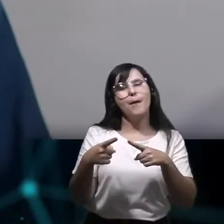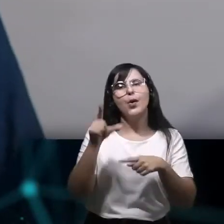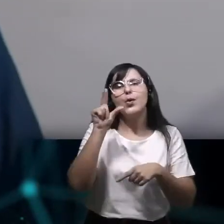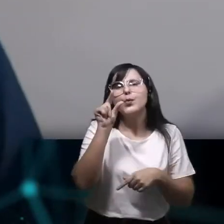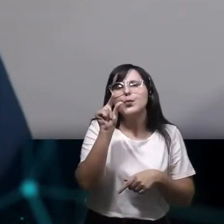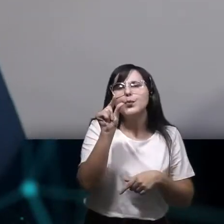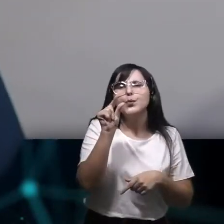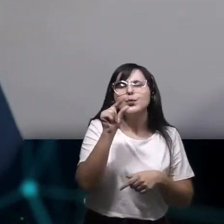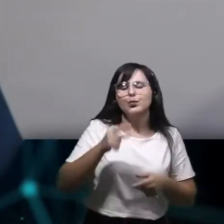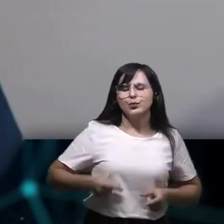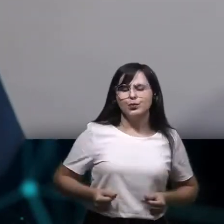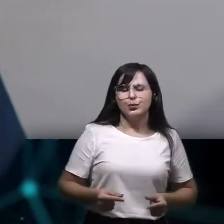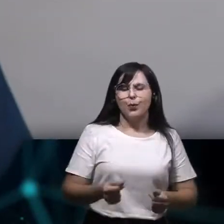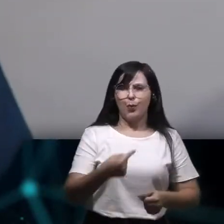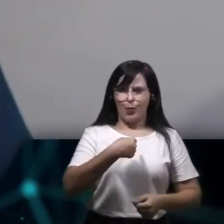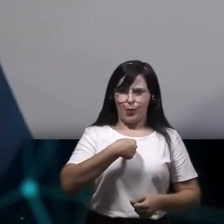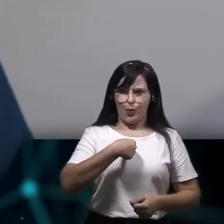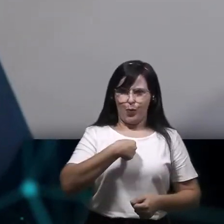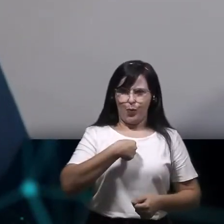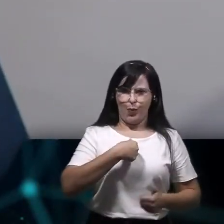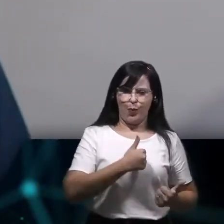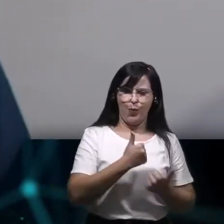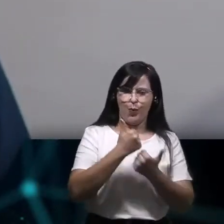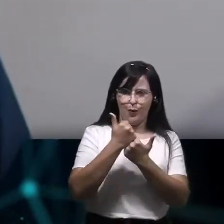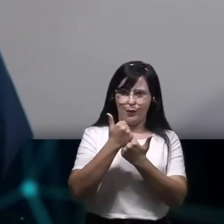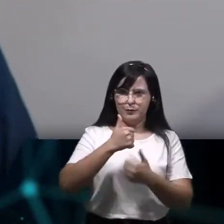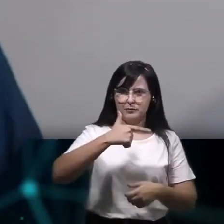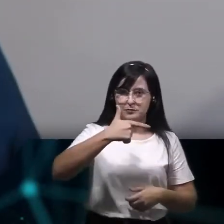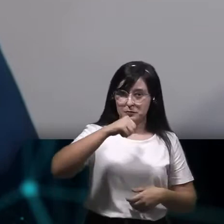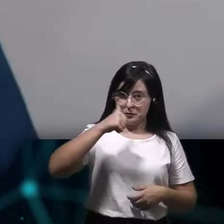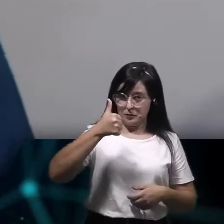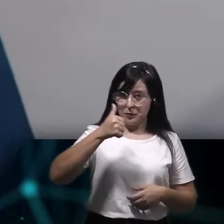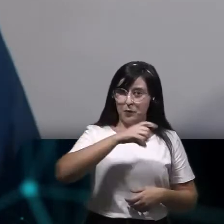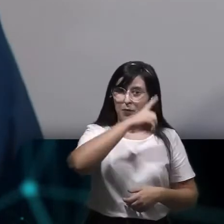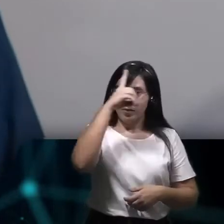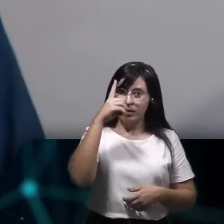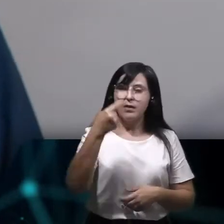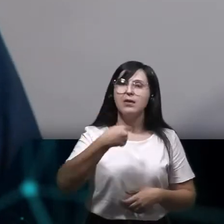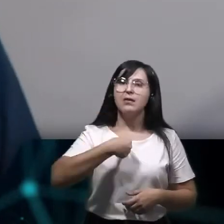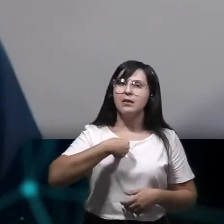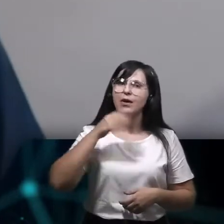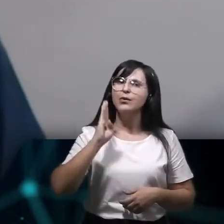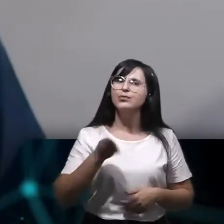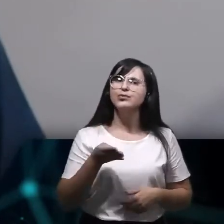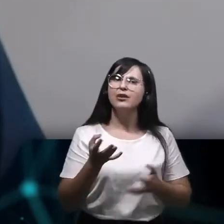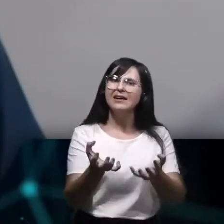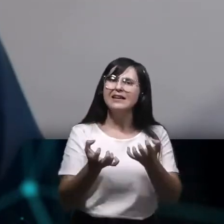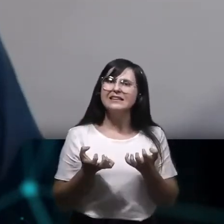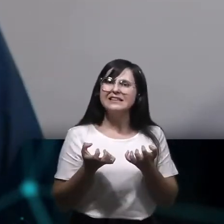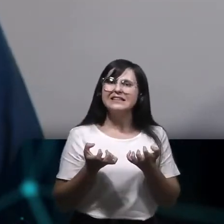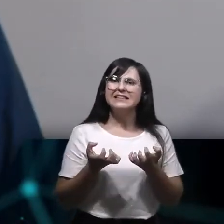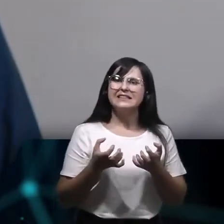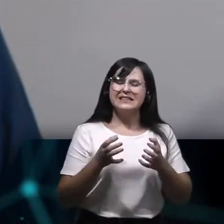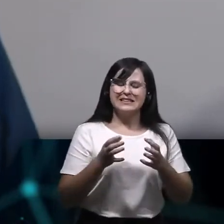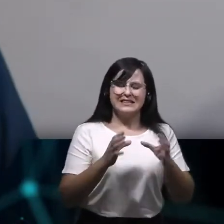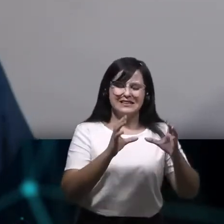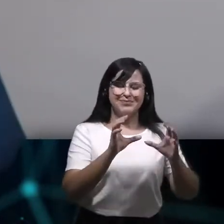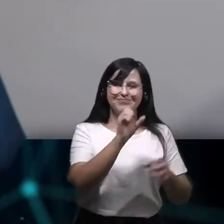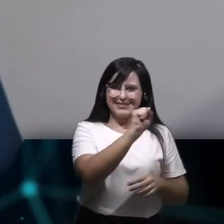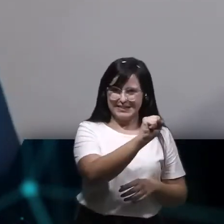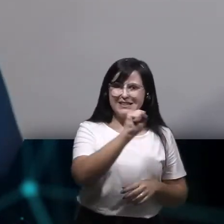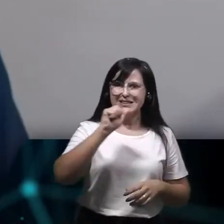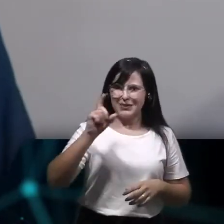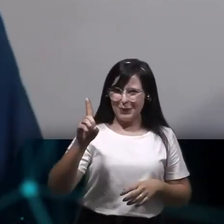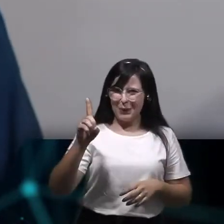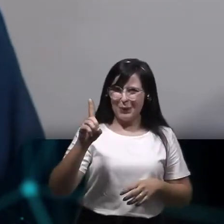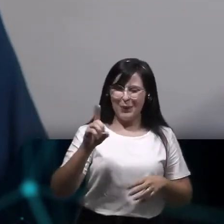21 dias, eu tentei mexer com a questão dos lixões, tirar o lixão aqui de São Domingo, que isso é um absurdo, esse